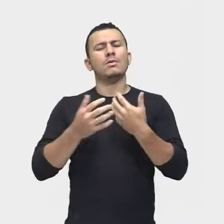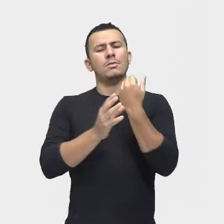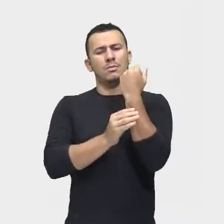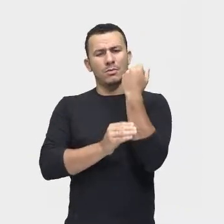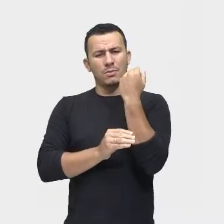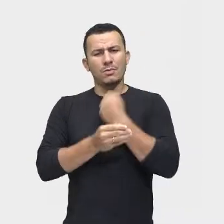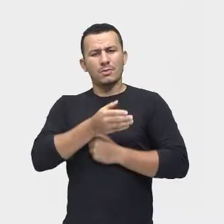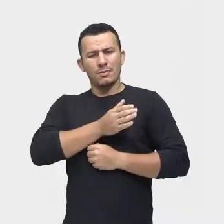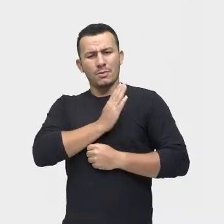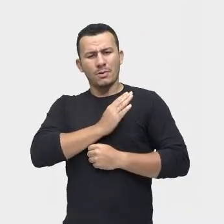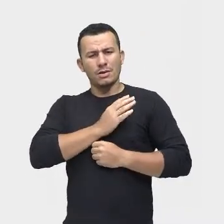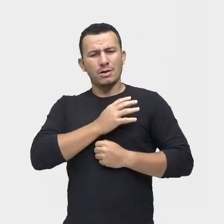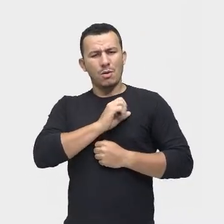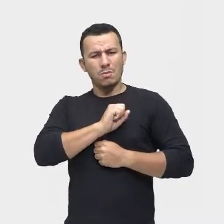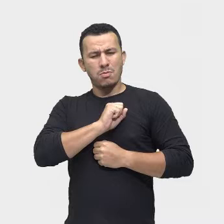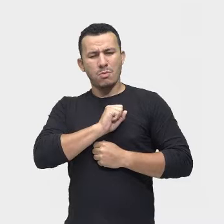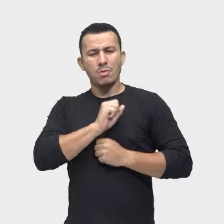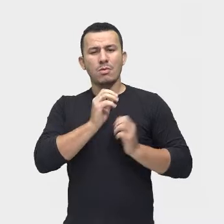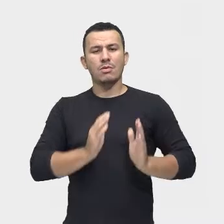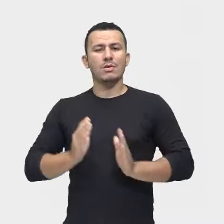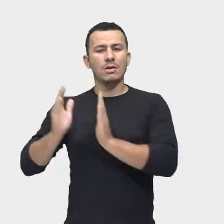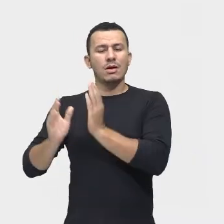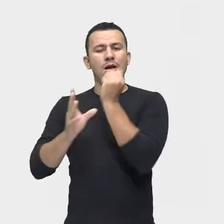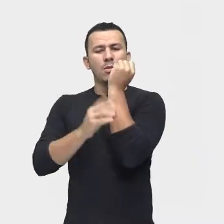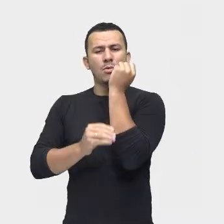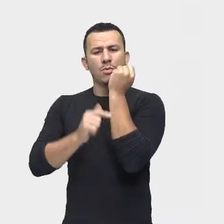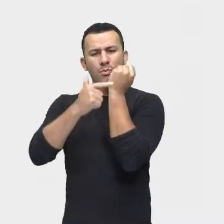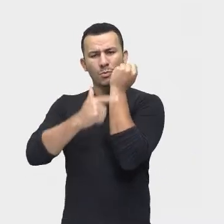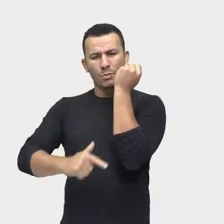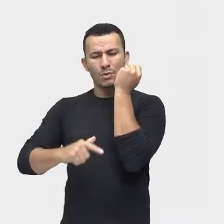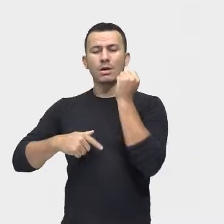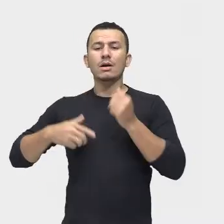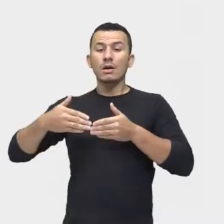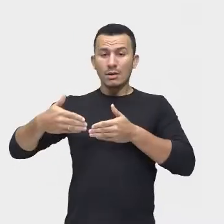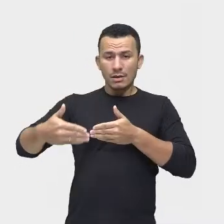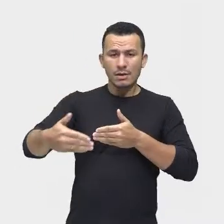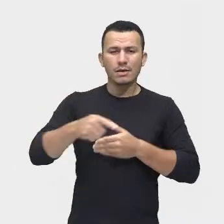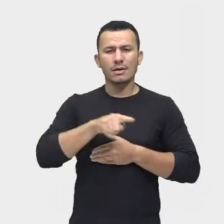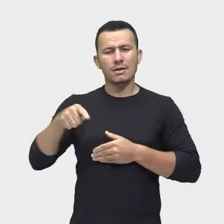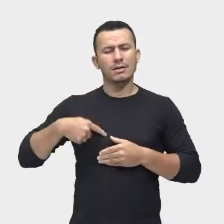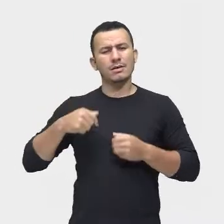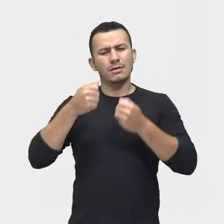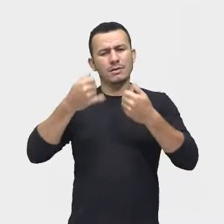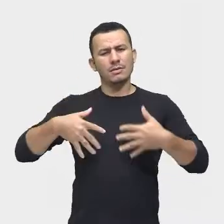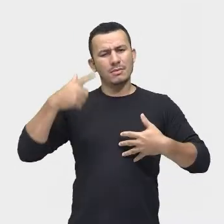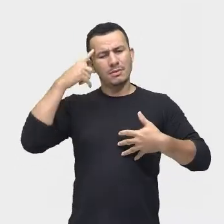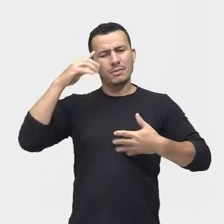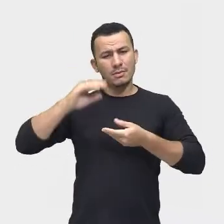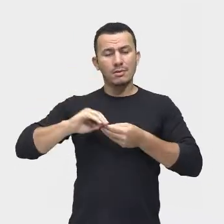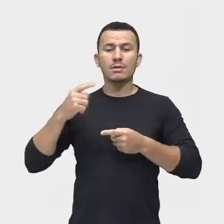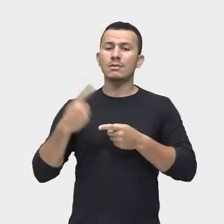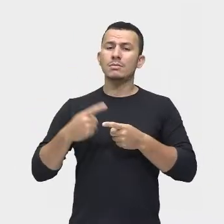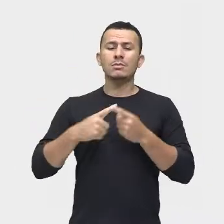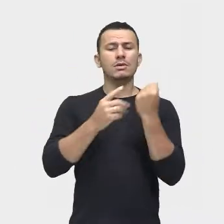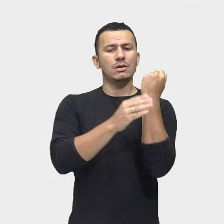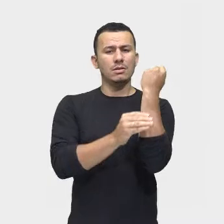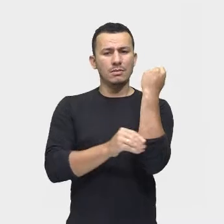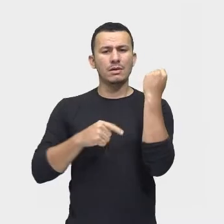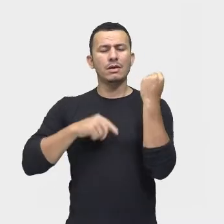músculo liso. Mais à frente a gente vai entender um pouquinho por que o músculo esquelético tem